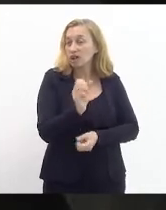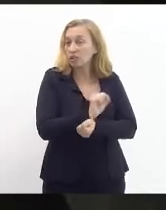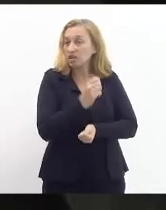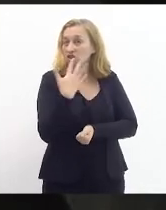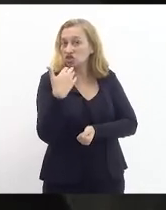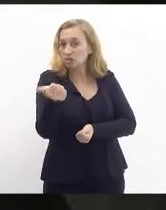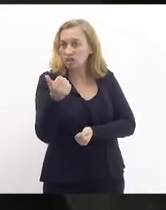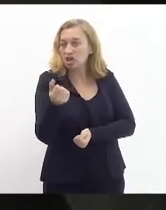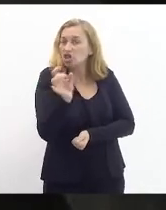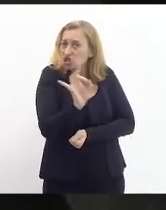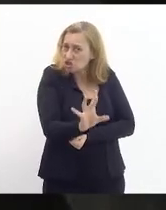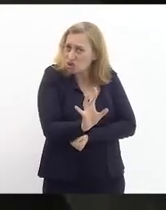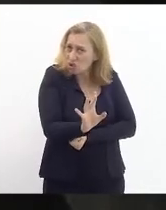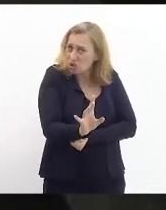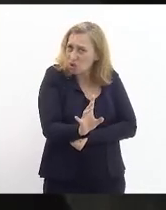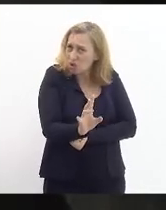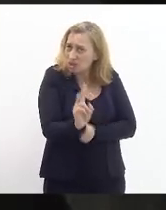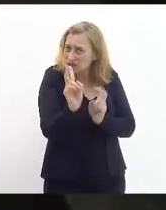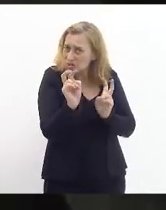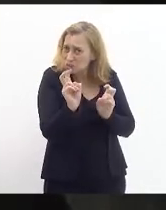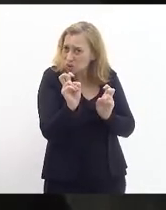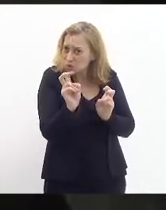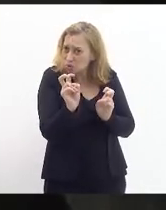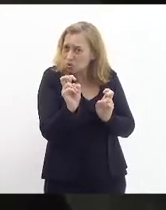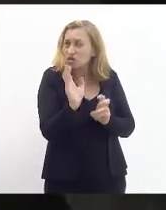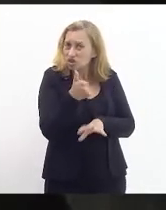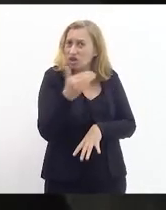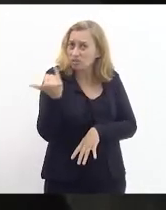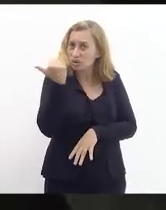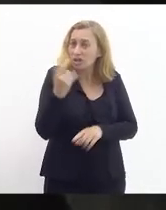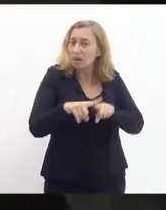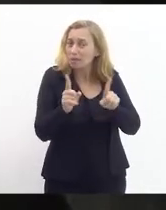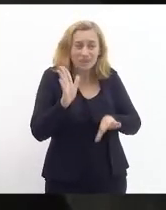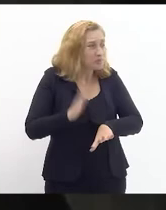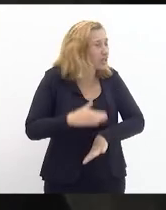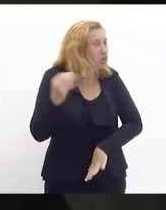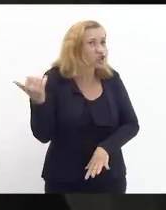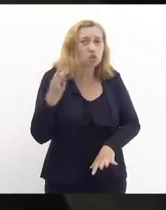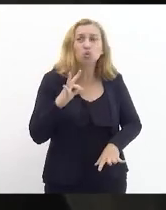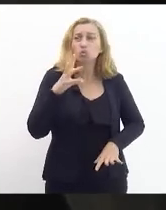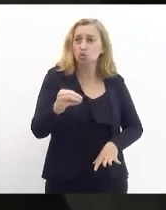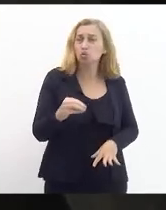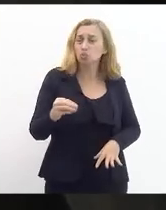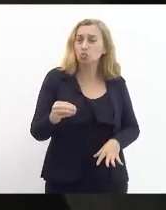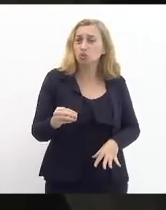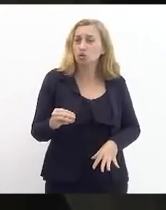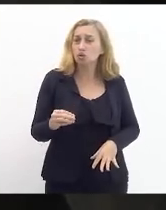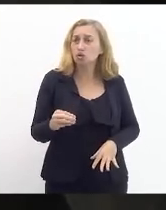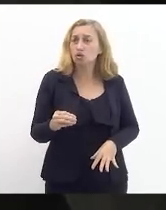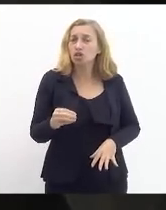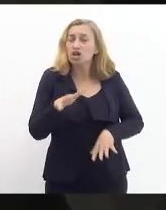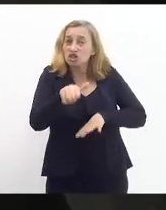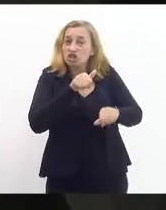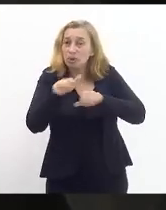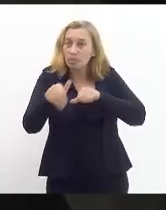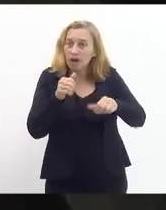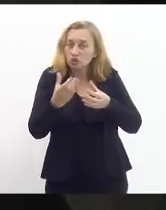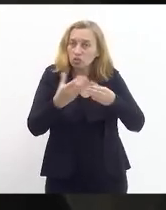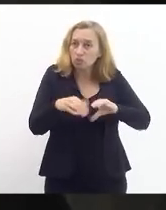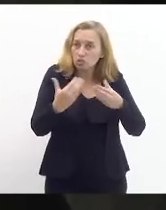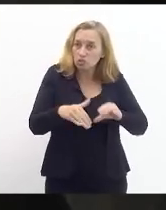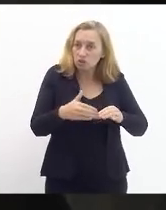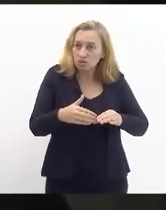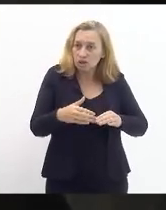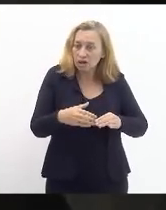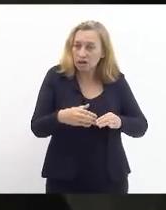se fosse só se fosse só Esse aspecto já seria muito importante fazer mais do que isso chamar esses concursados e preencher